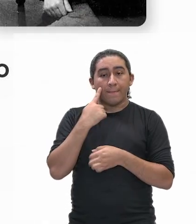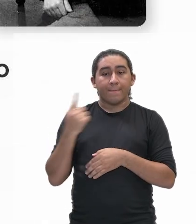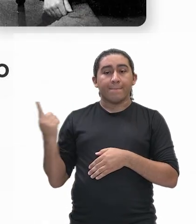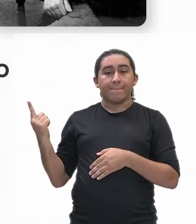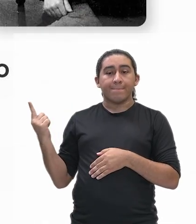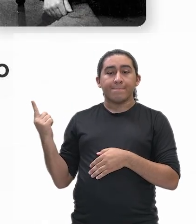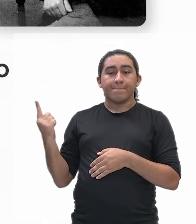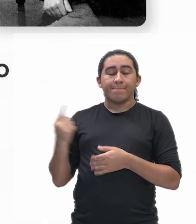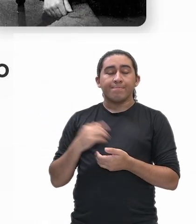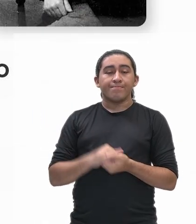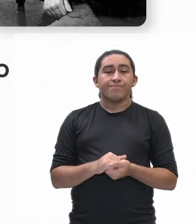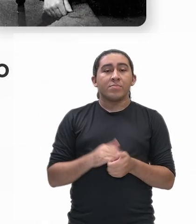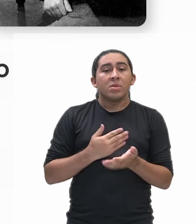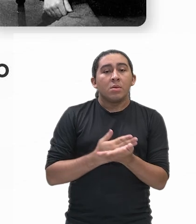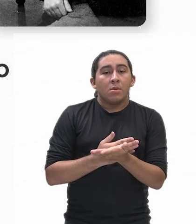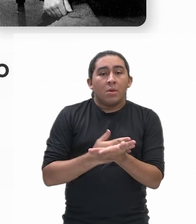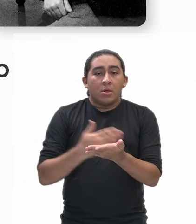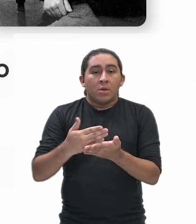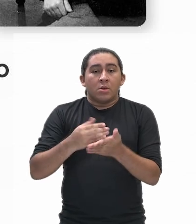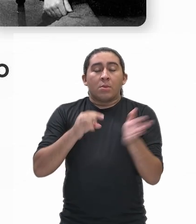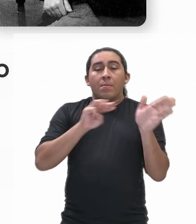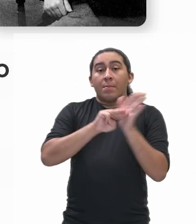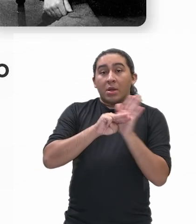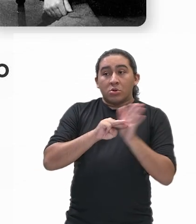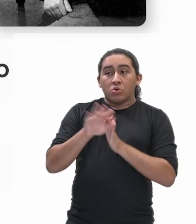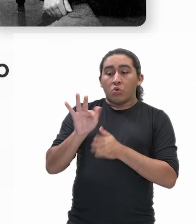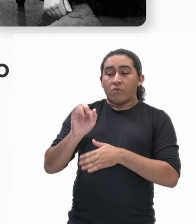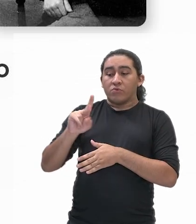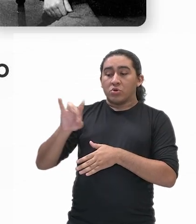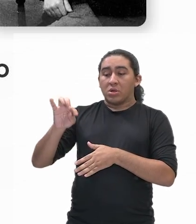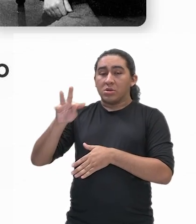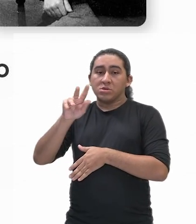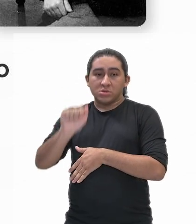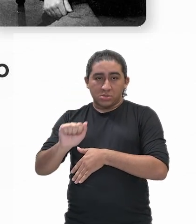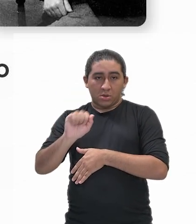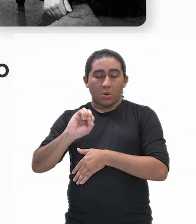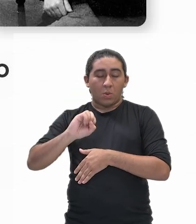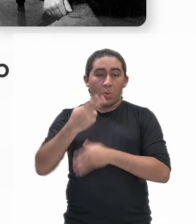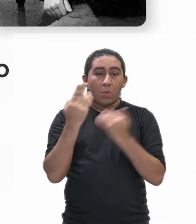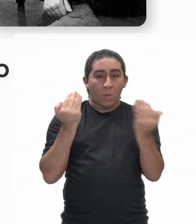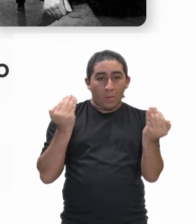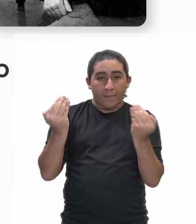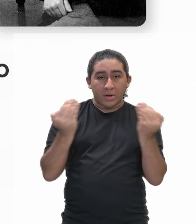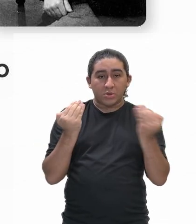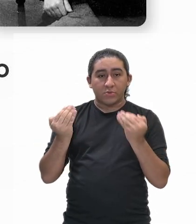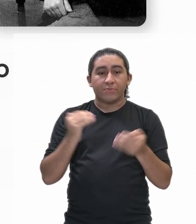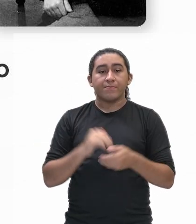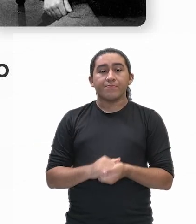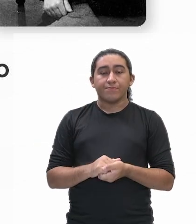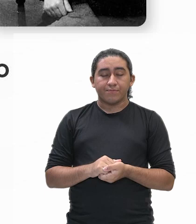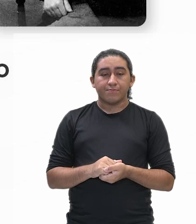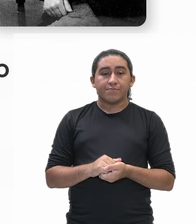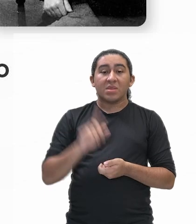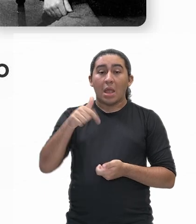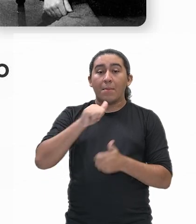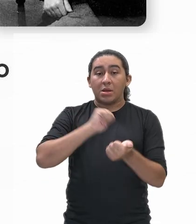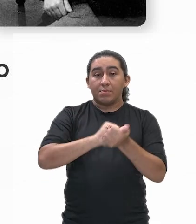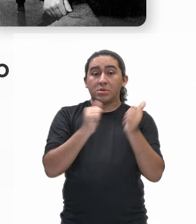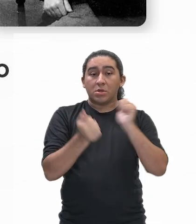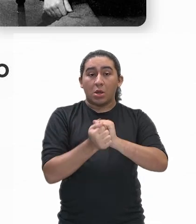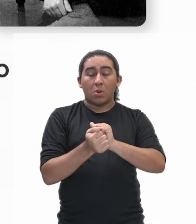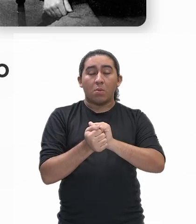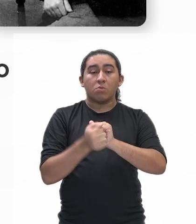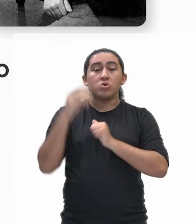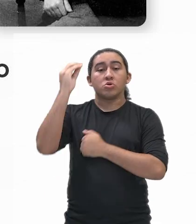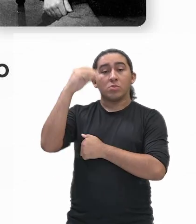lá? Começando aí com o método funcionalista ou comparativo. É uma